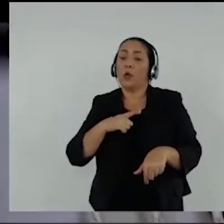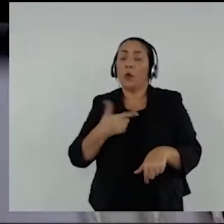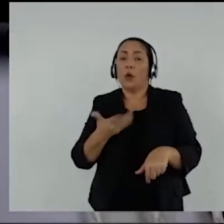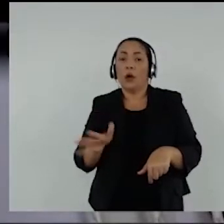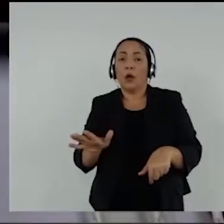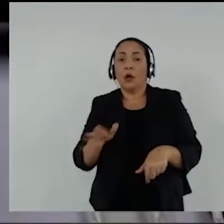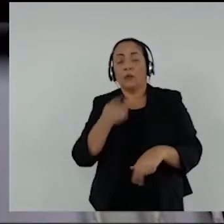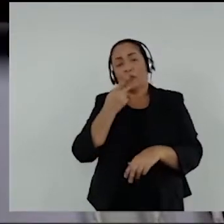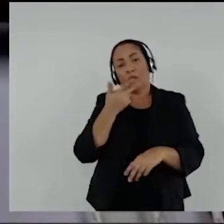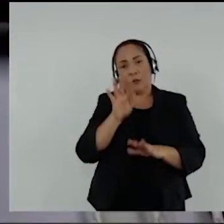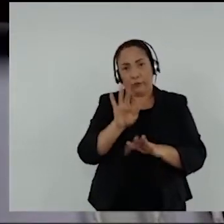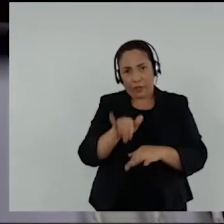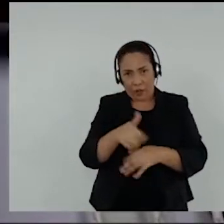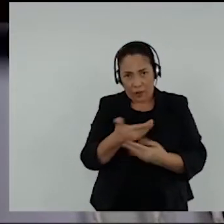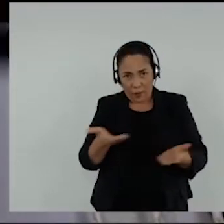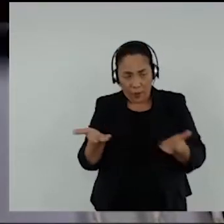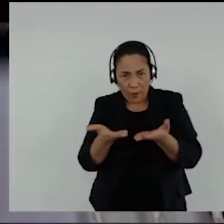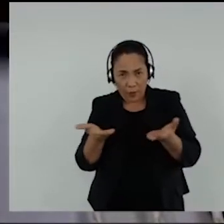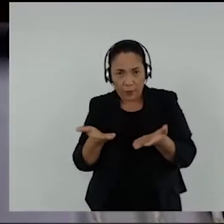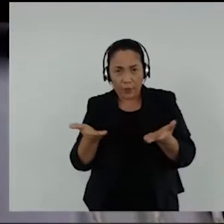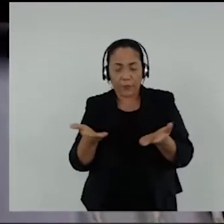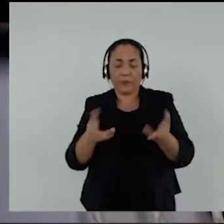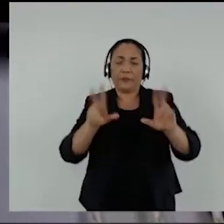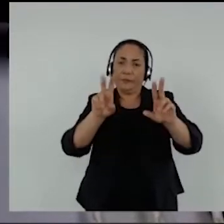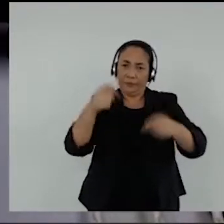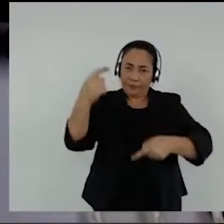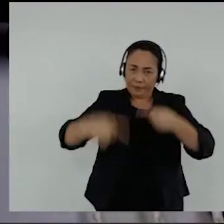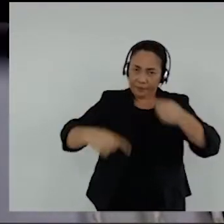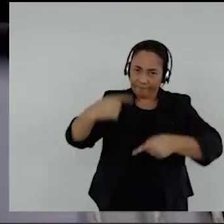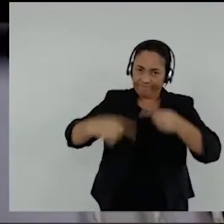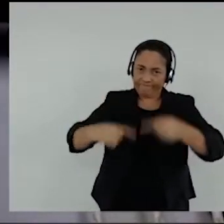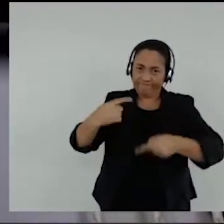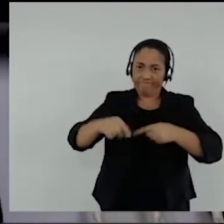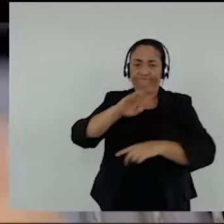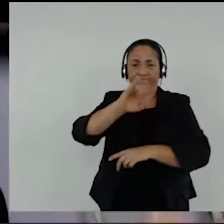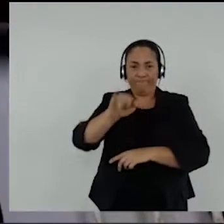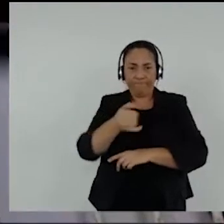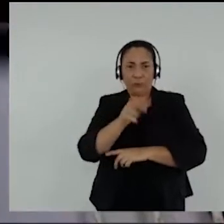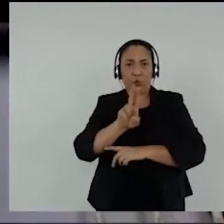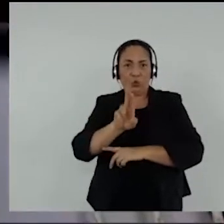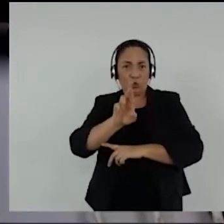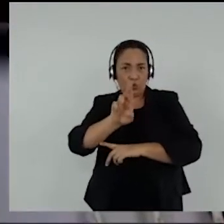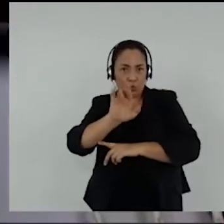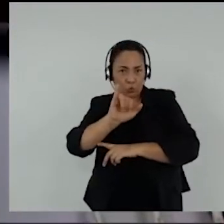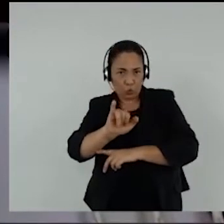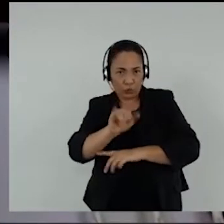para considerações finais, essa polêmica, né, do júri virtual,